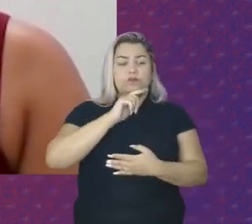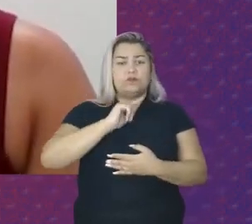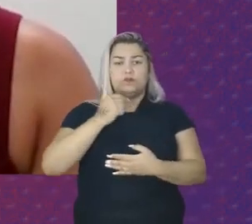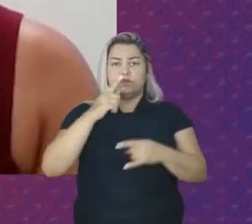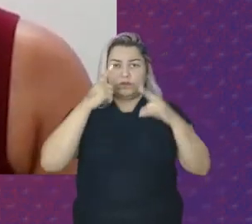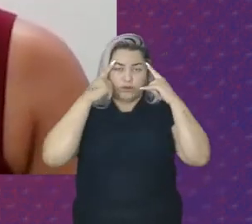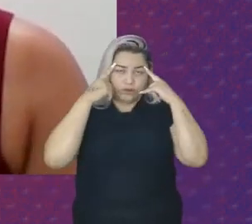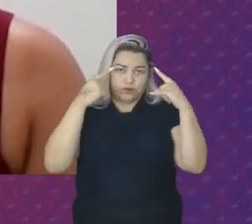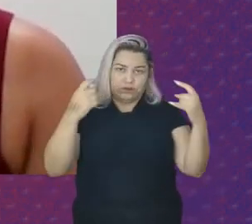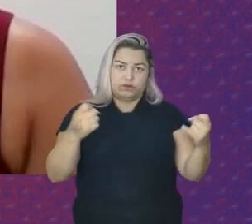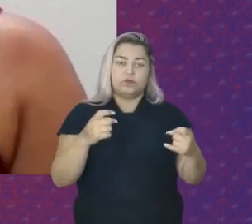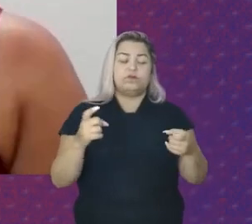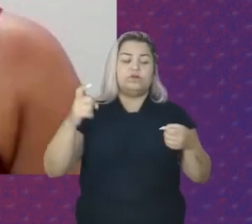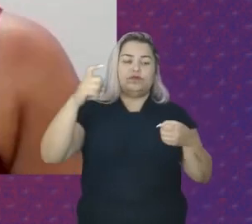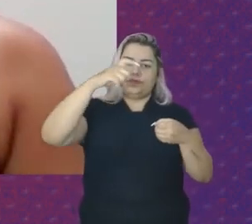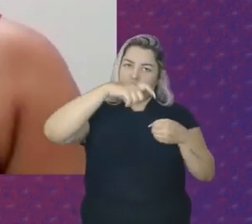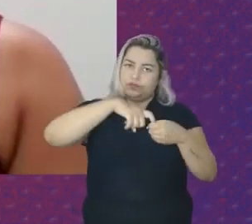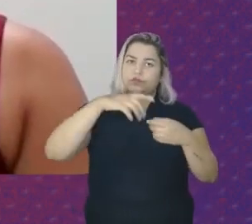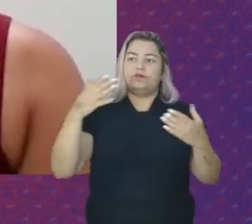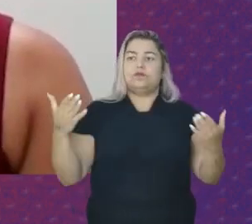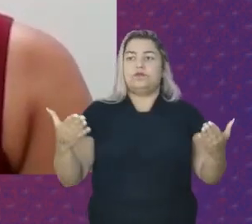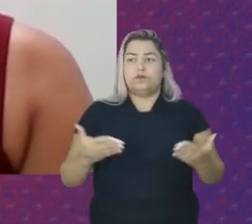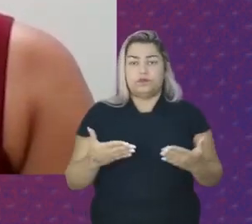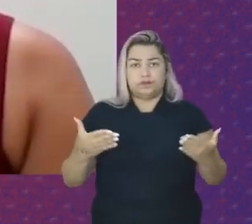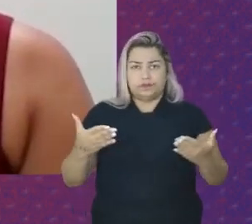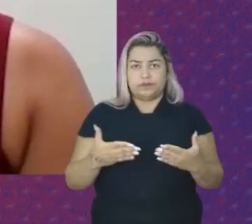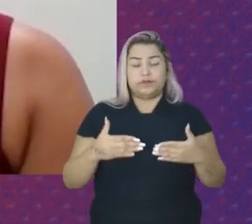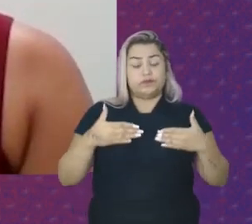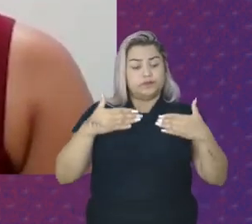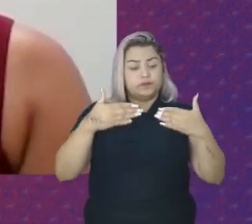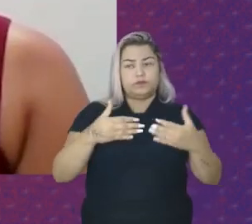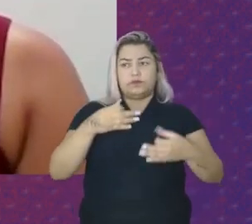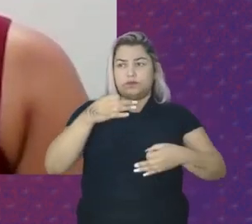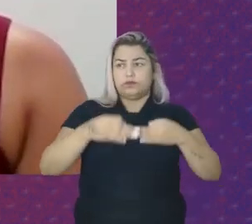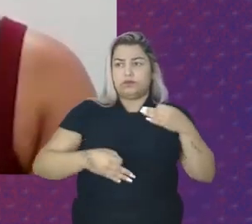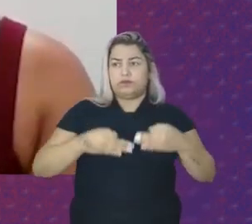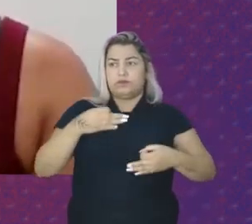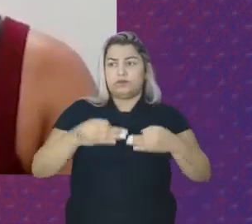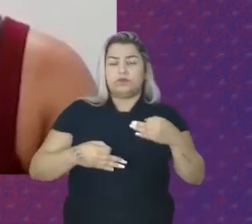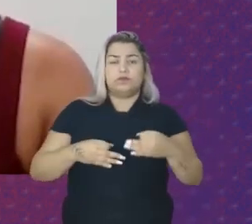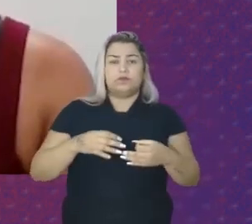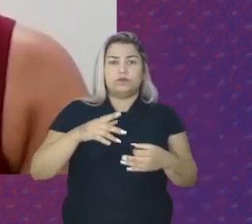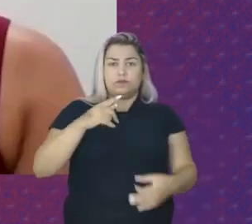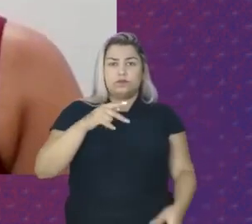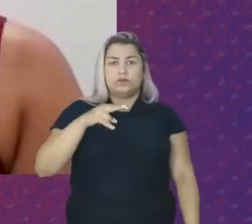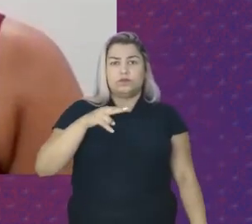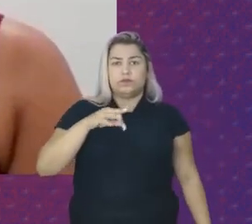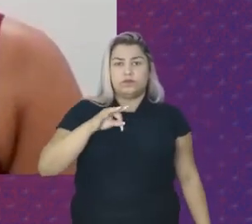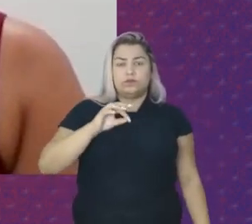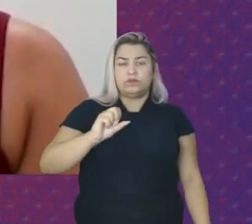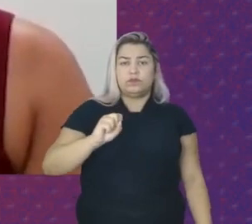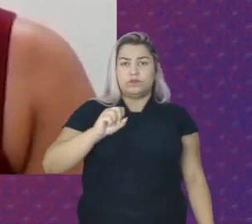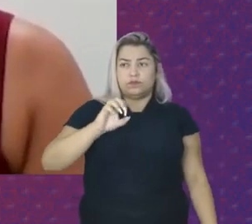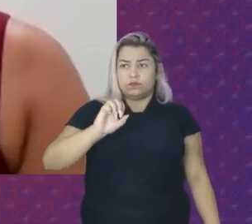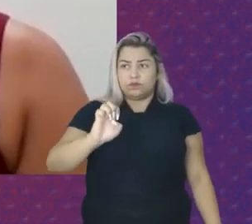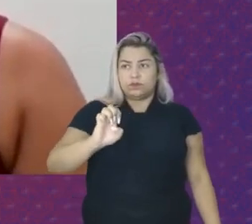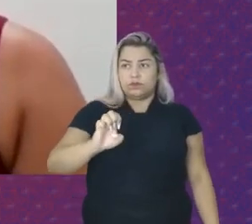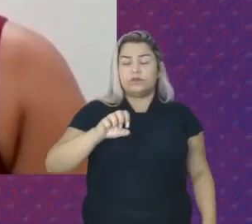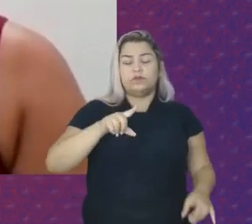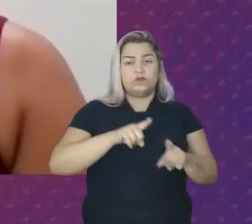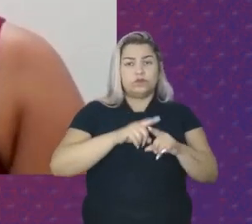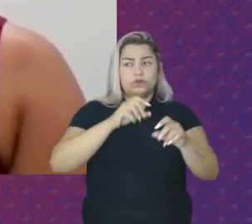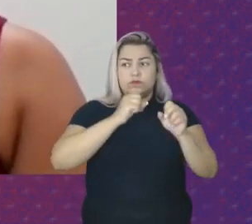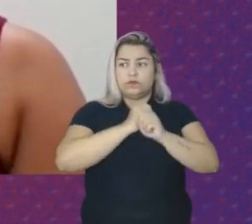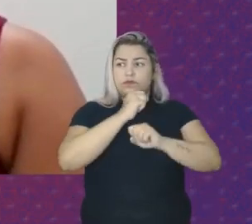foi também retomado agora, e no âmbito do Ministério da Justiça, é através do PRONAS, desse primeiro eixo, que a gente está